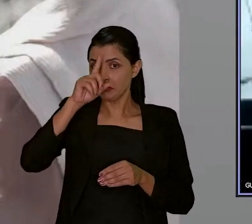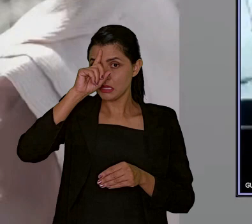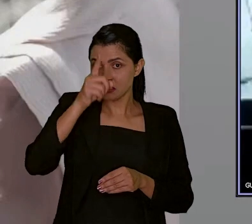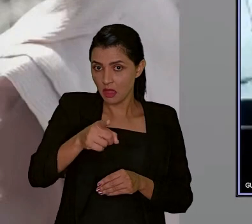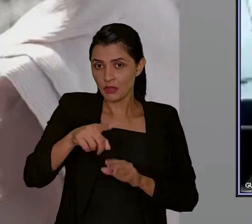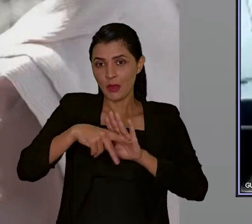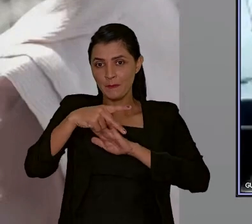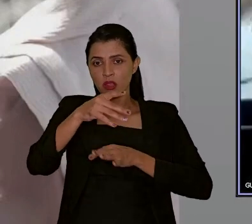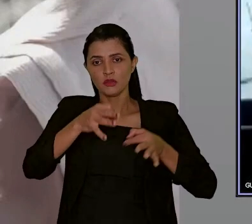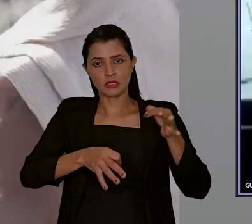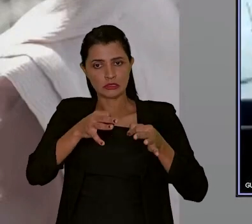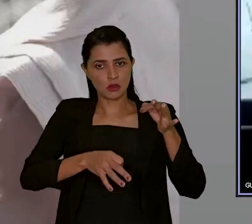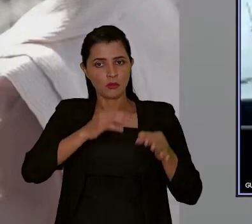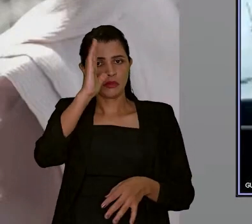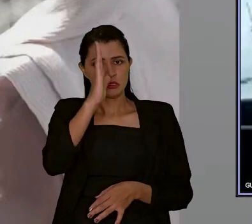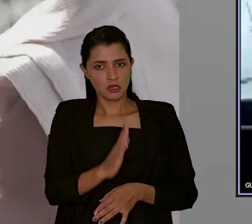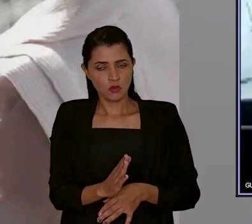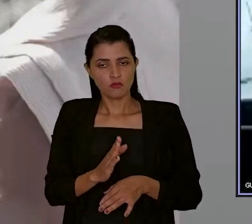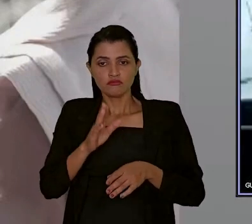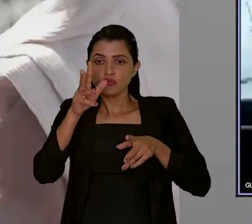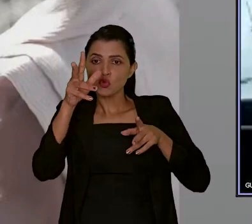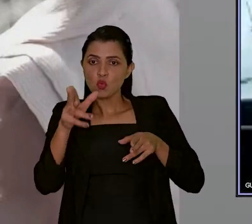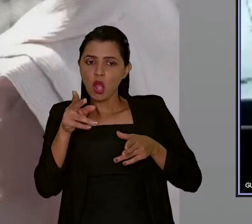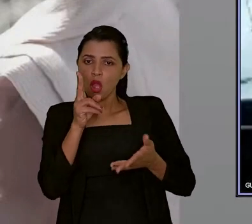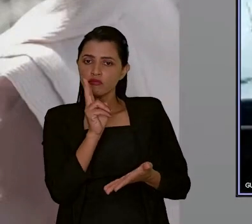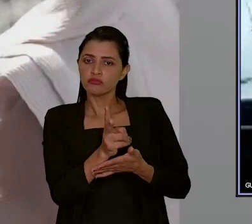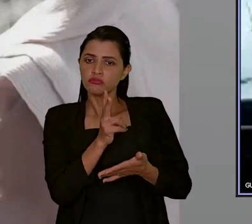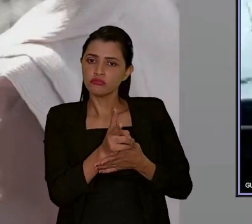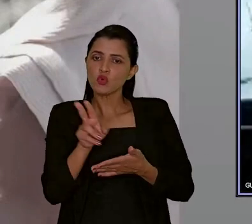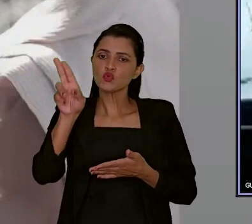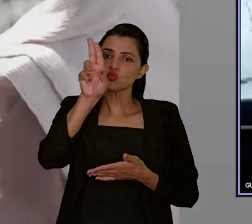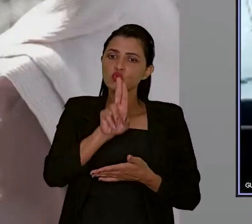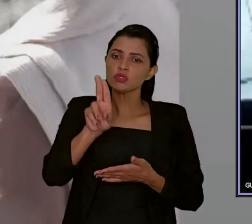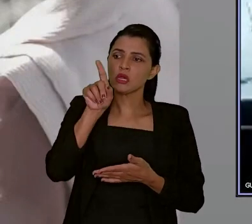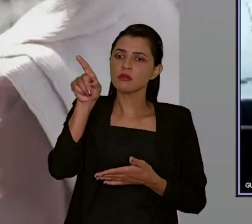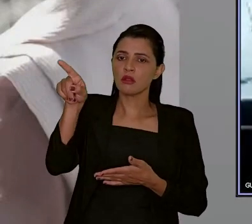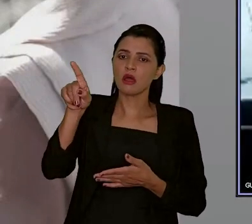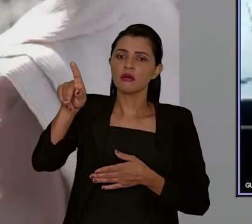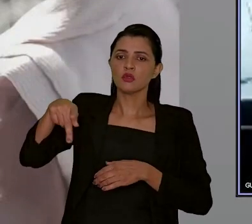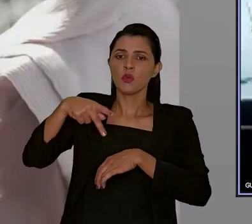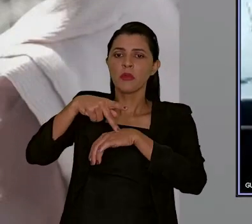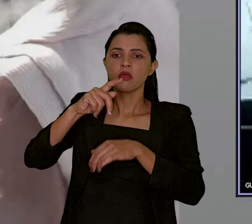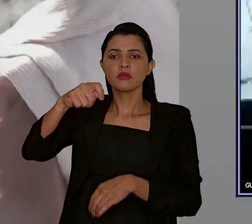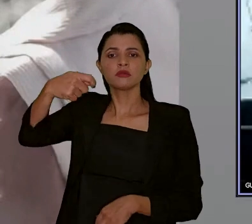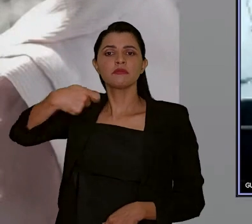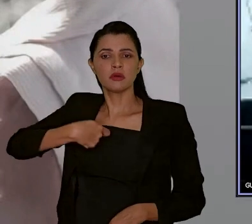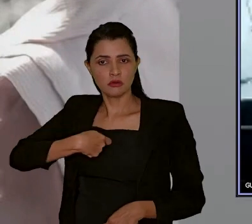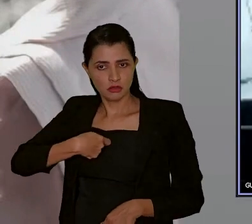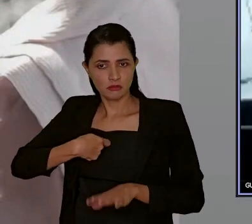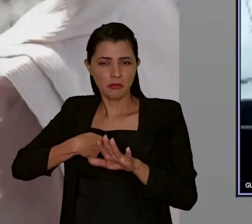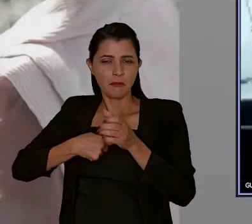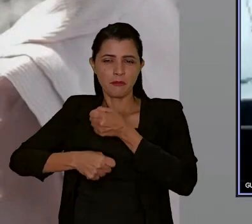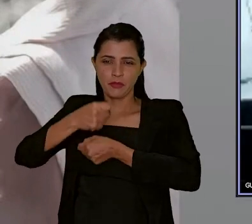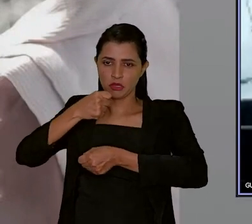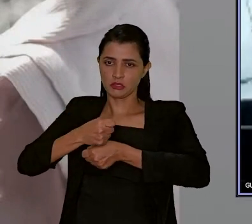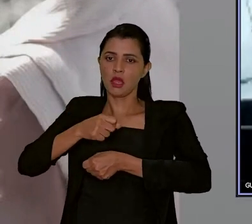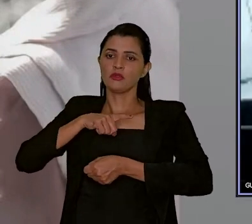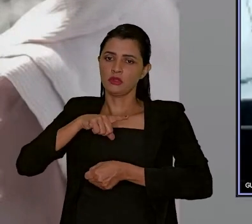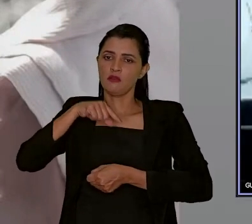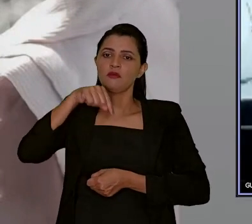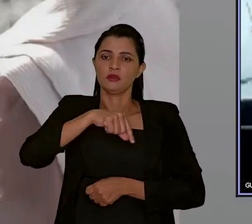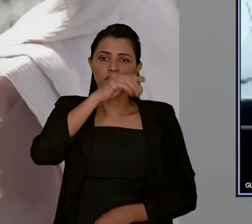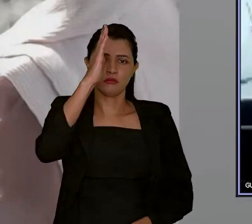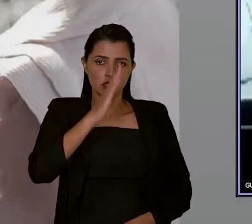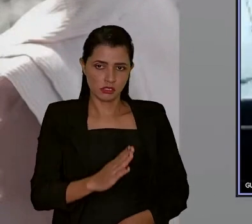essa mesma solução seria adotada na Espanha. Ano passado, houve um caso muito interessante aqui no Brasil, e